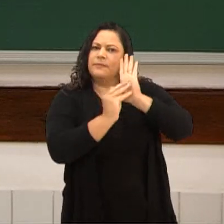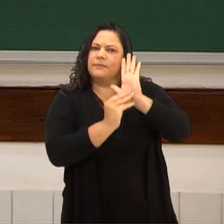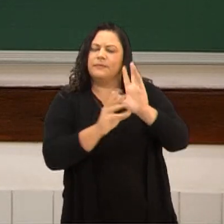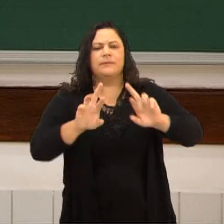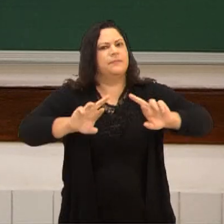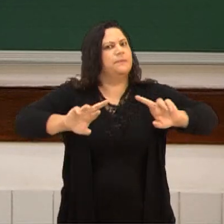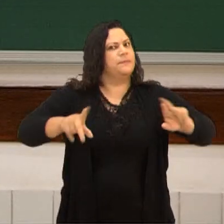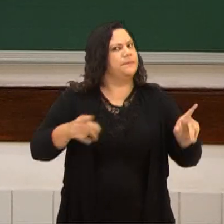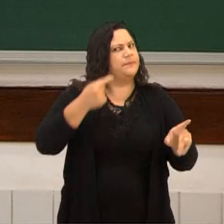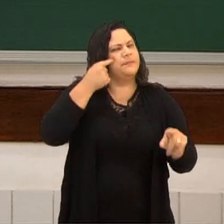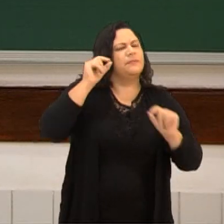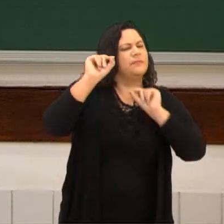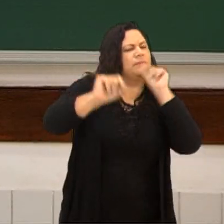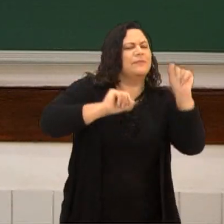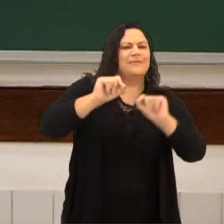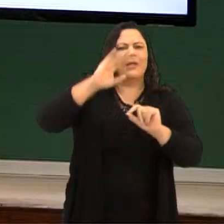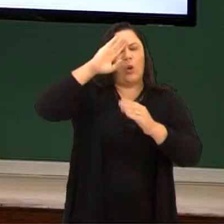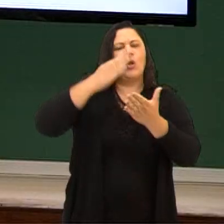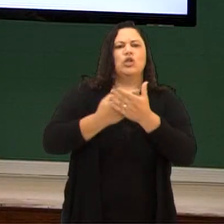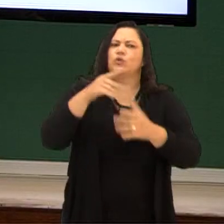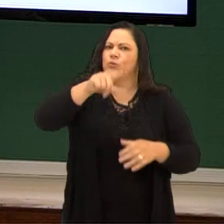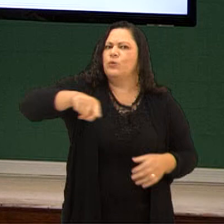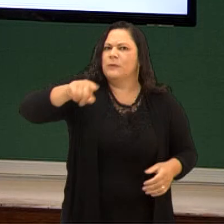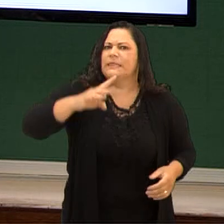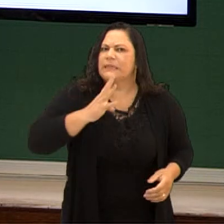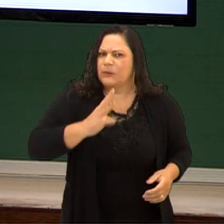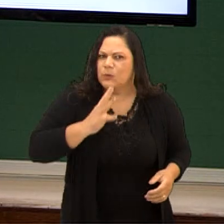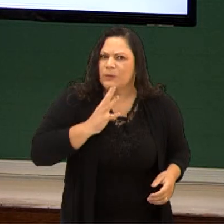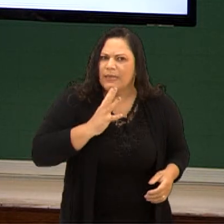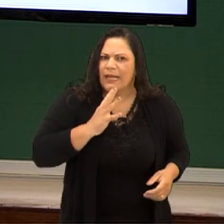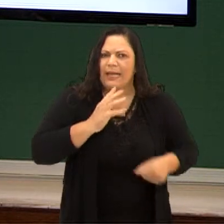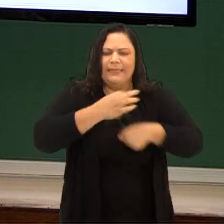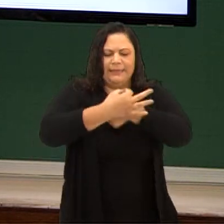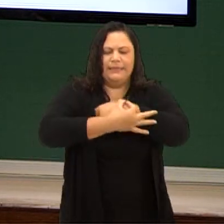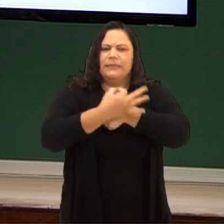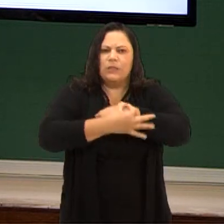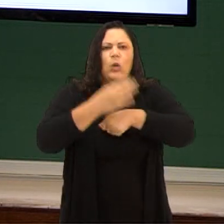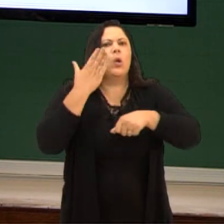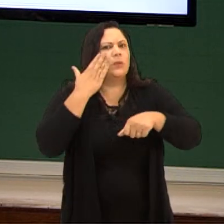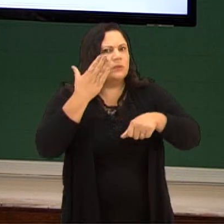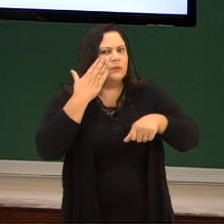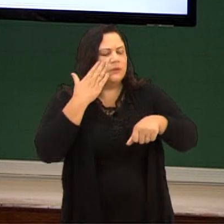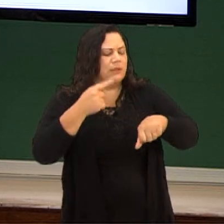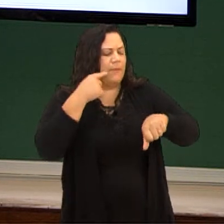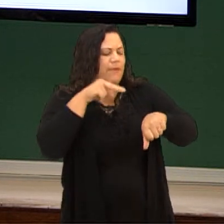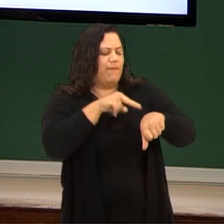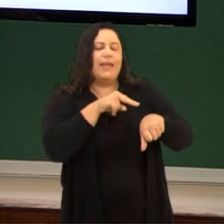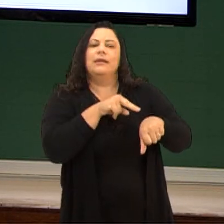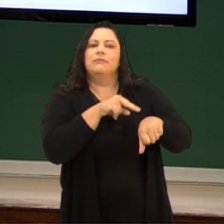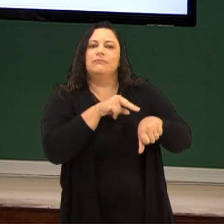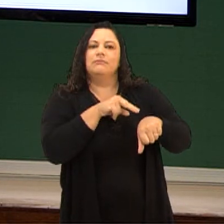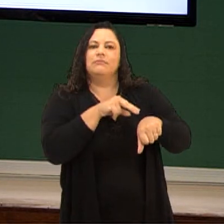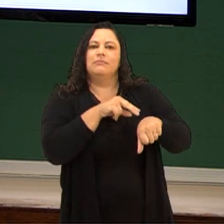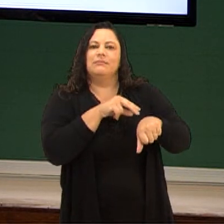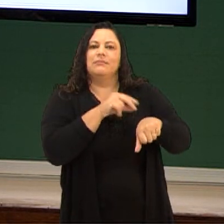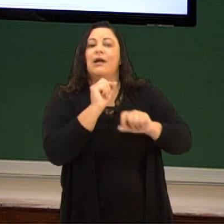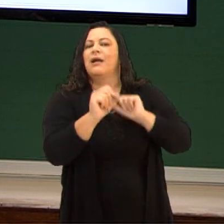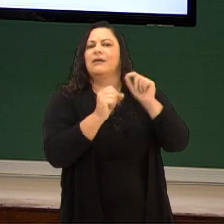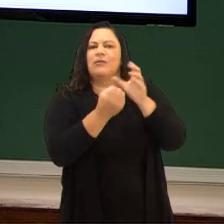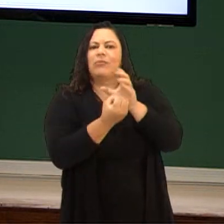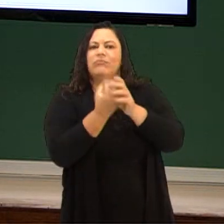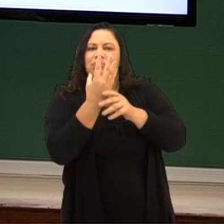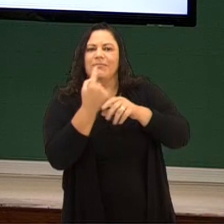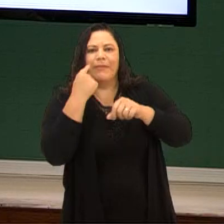acredito que vocês sabem ver as horas. Ai, professora, eu sei ver as horas no relógio digital, que aparece lá os números e tal,